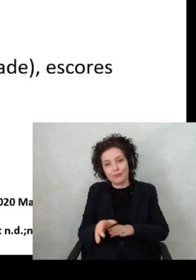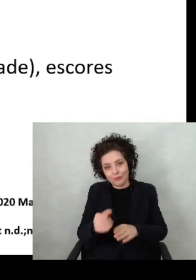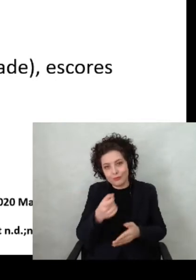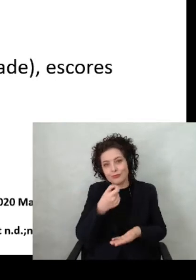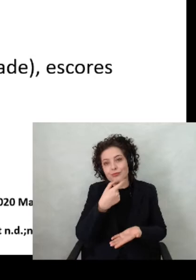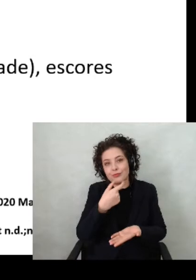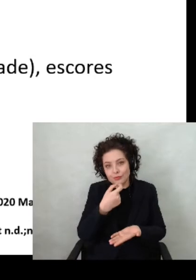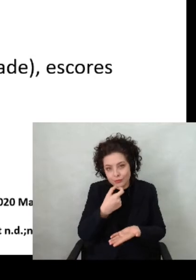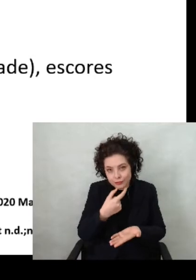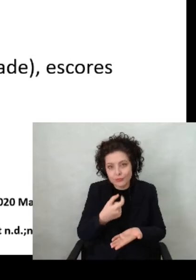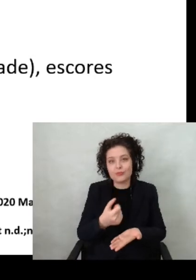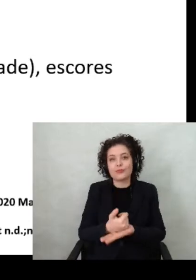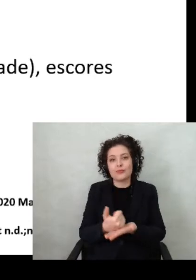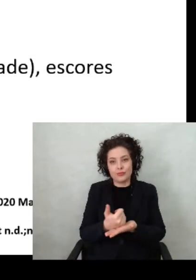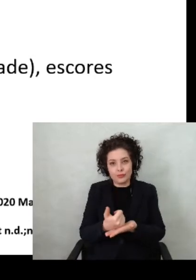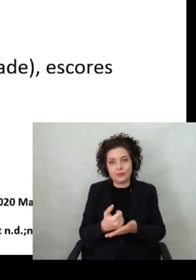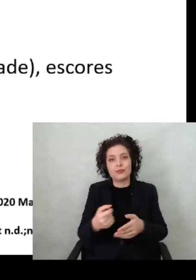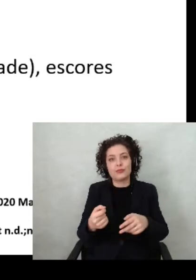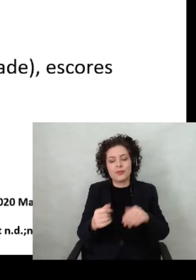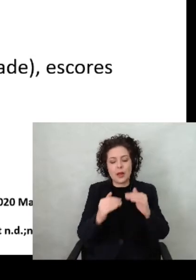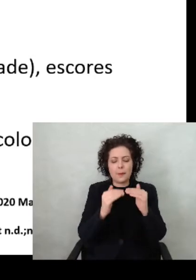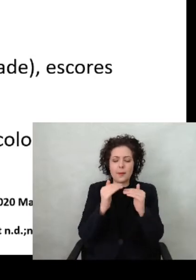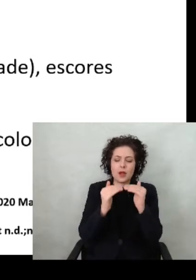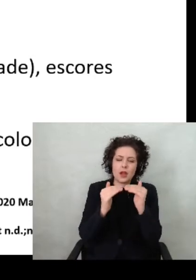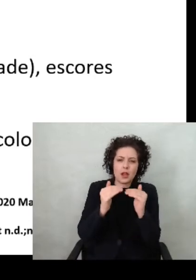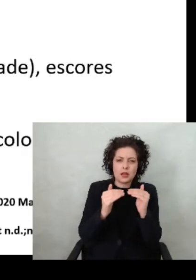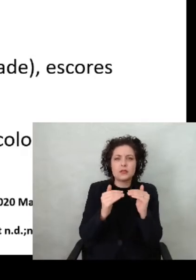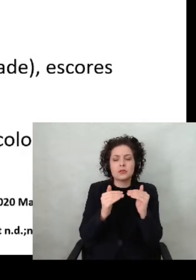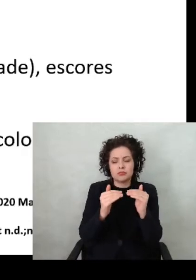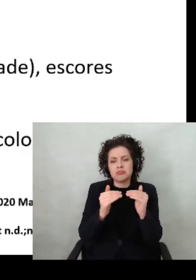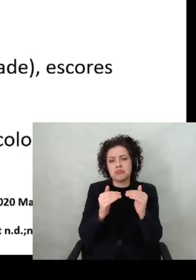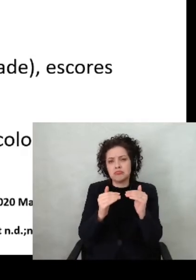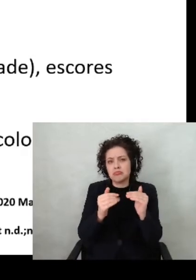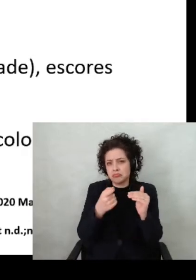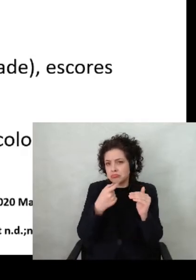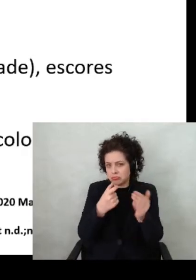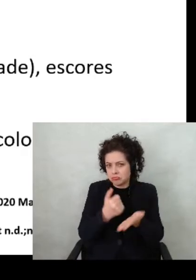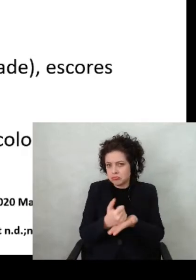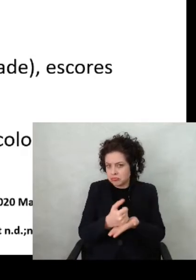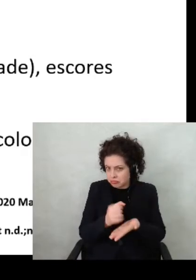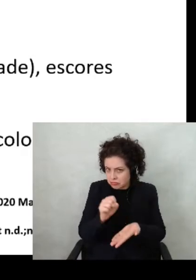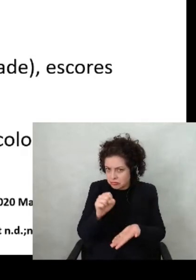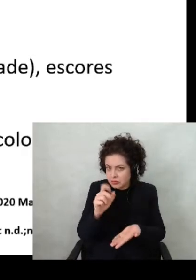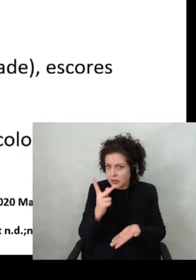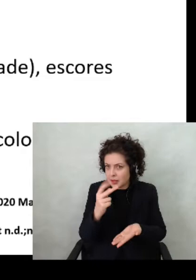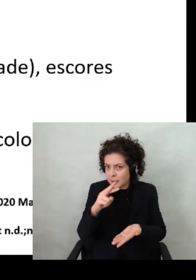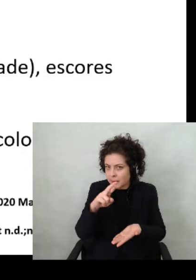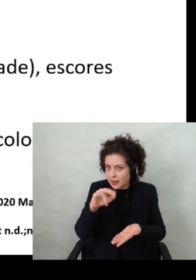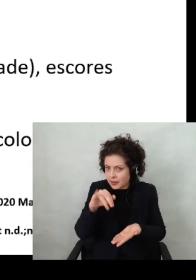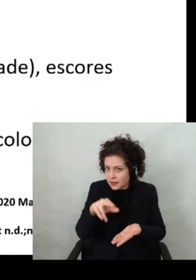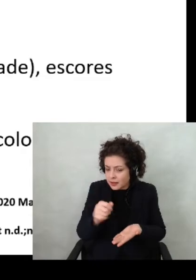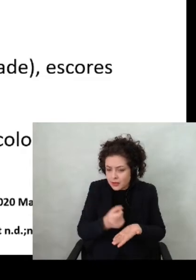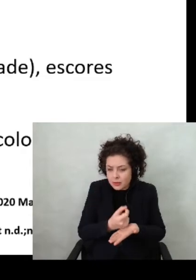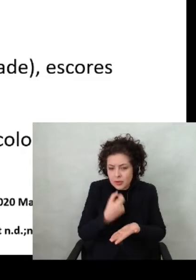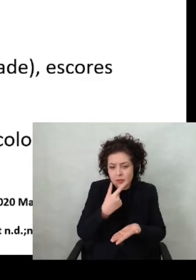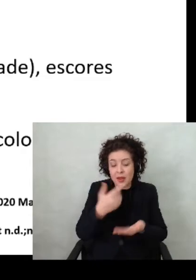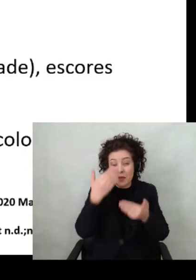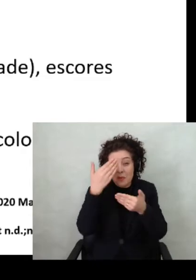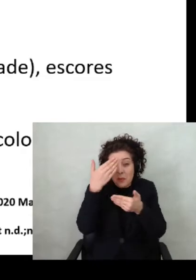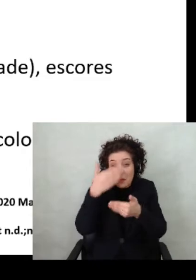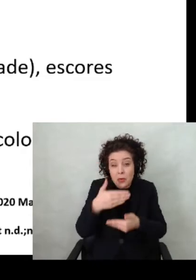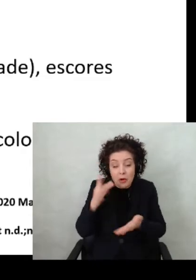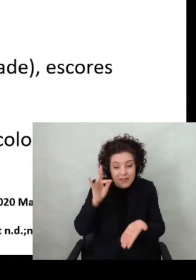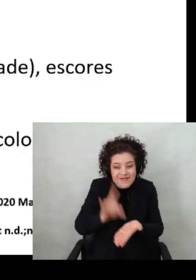com doses intermediárias de heparina. Naturalmente, não existem evidências definitivas,